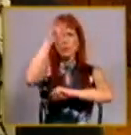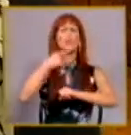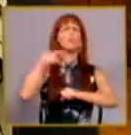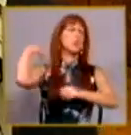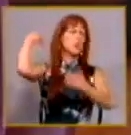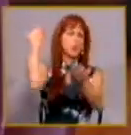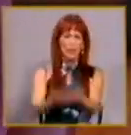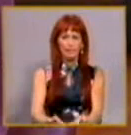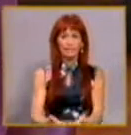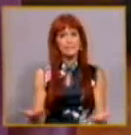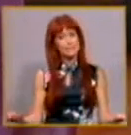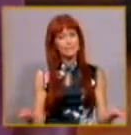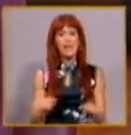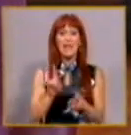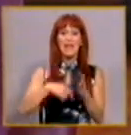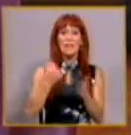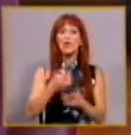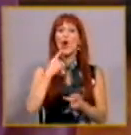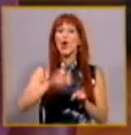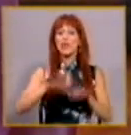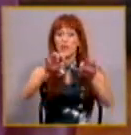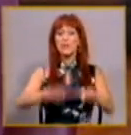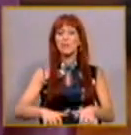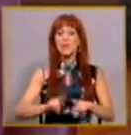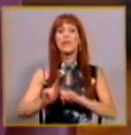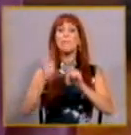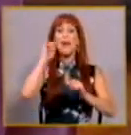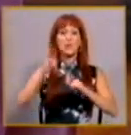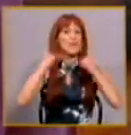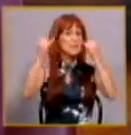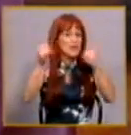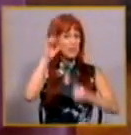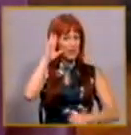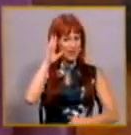muito tempo. Chegamos ao fim e voltamos ao Parlamento depois da Páscoa. Boa tarde.